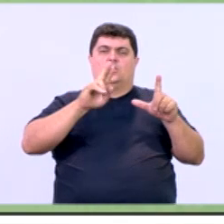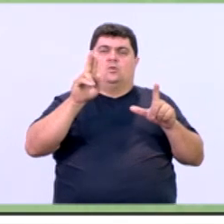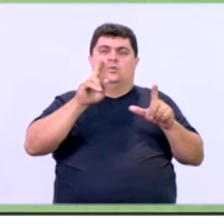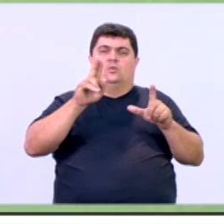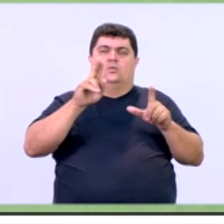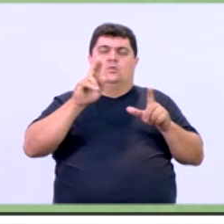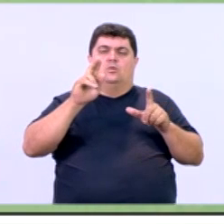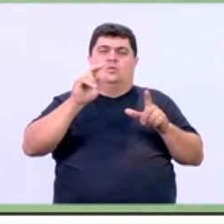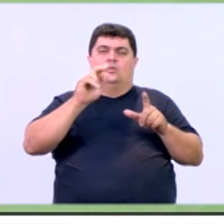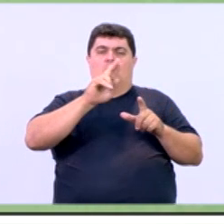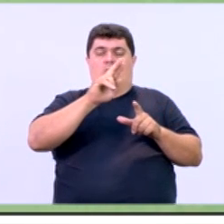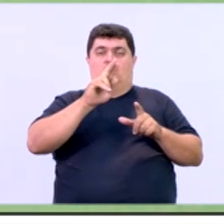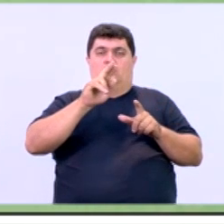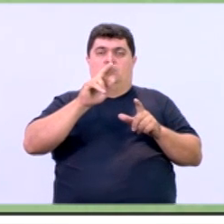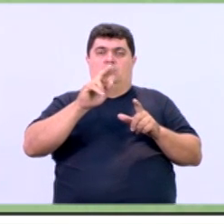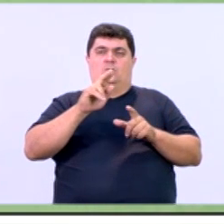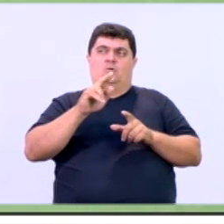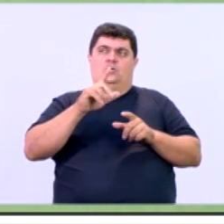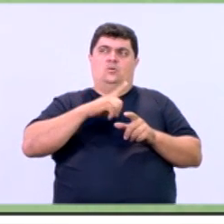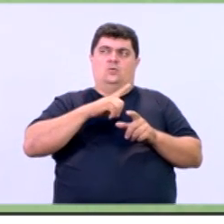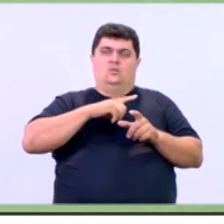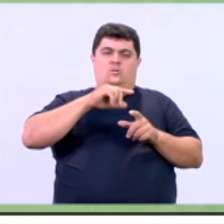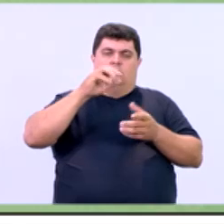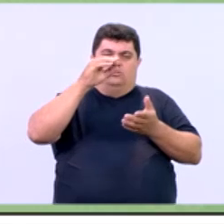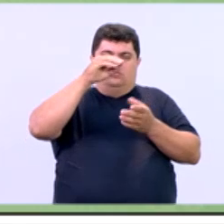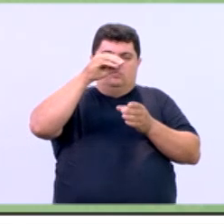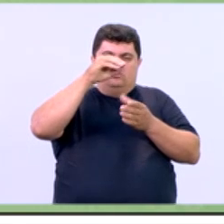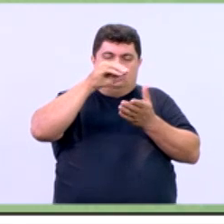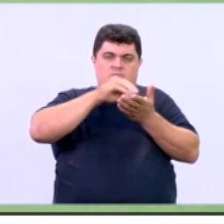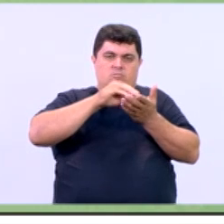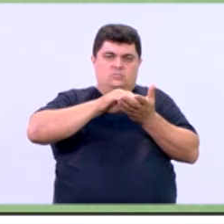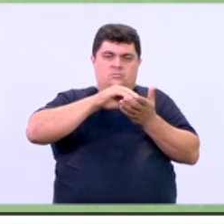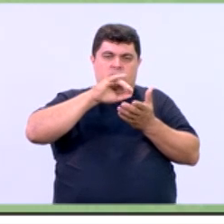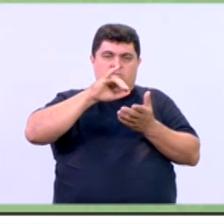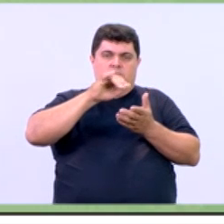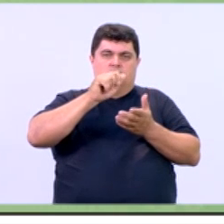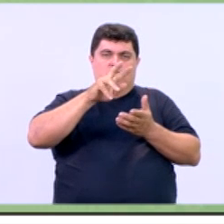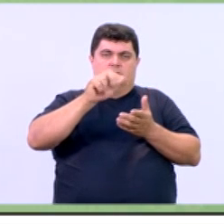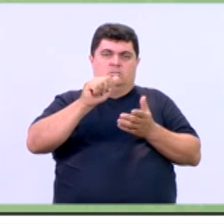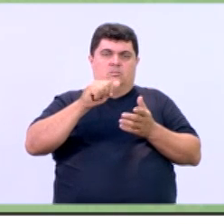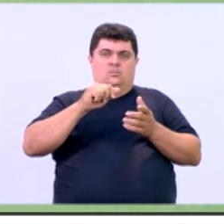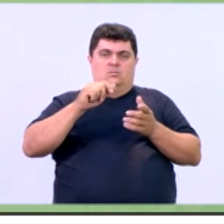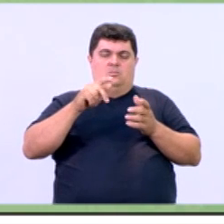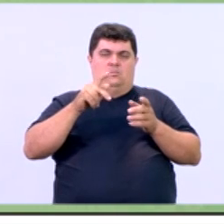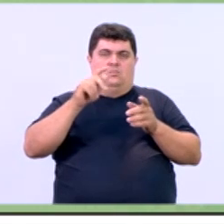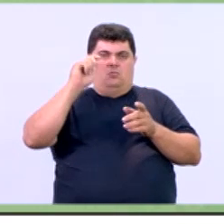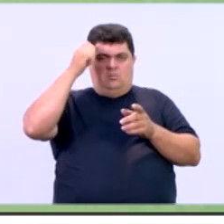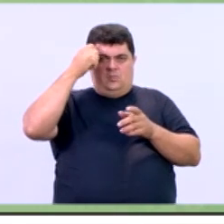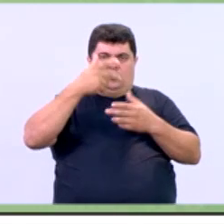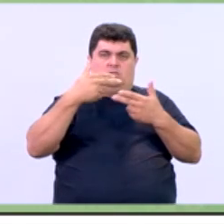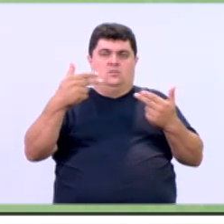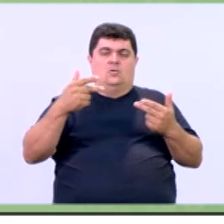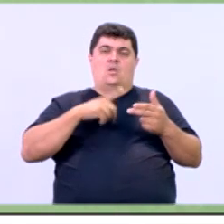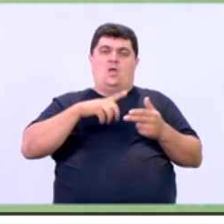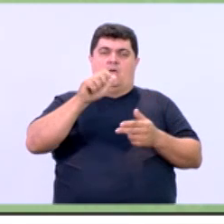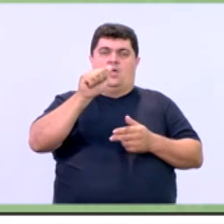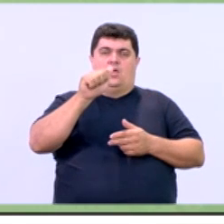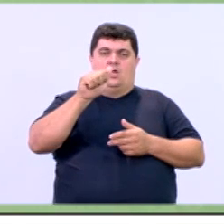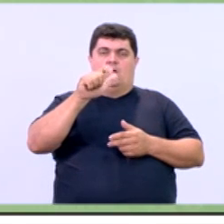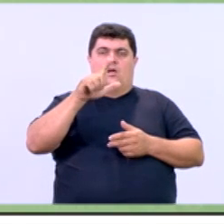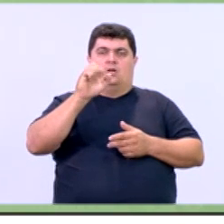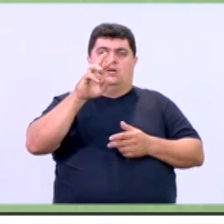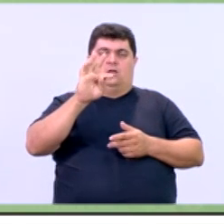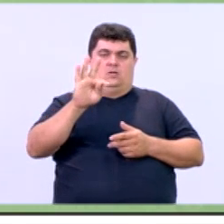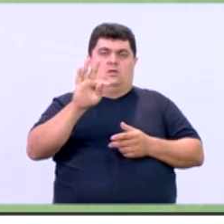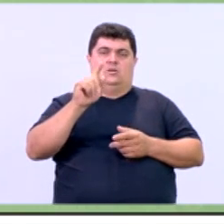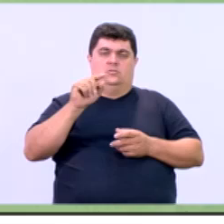vocês repararem lá, dentro da função JavaScript, né, é chamado uma caixa, mas não é de prompt, seria a caixa de alert, que é o que